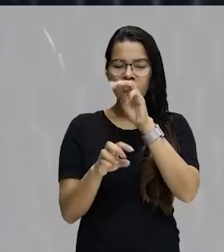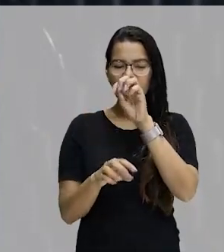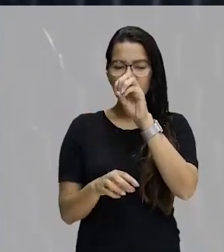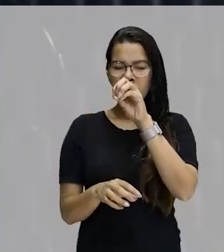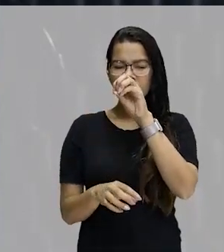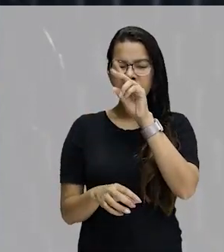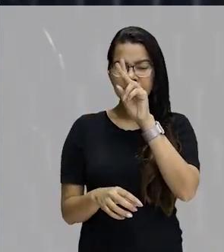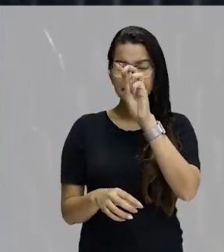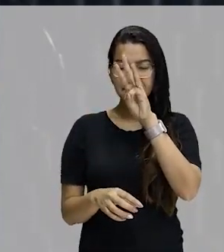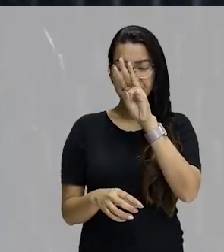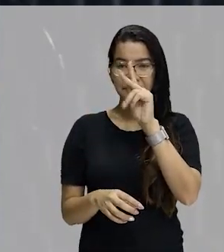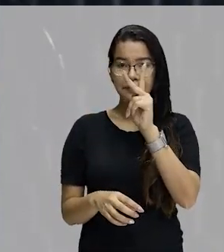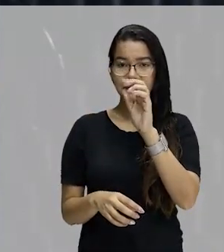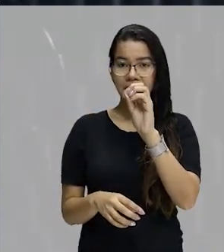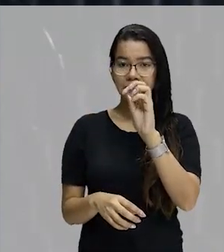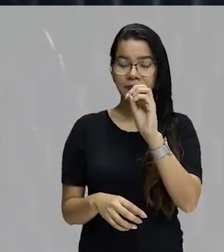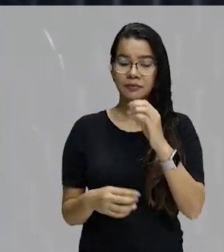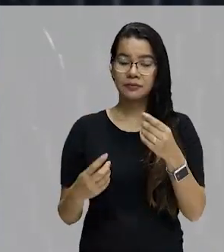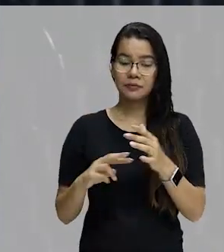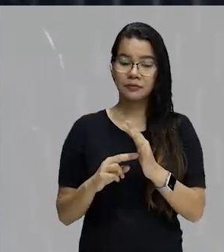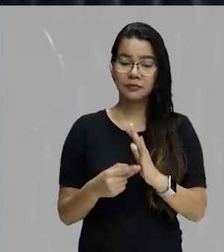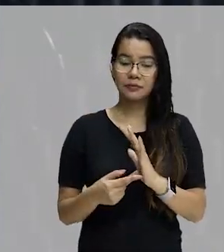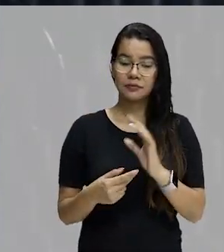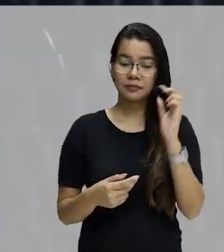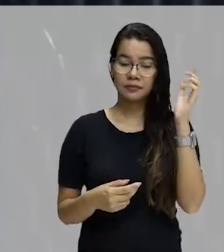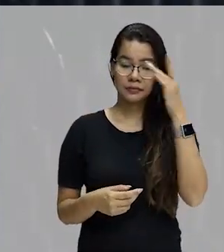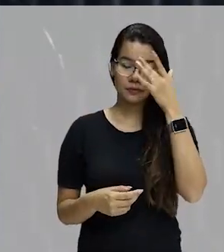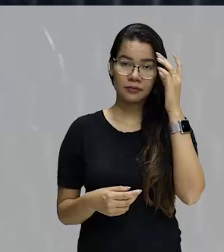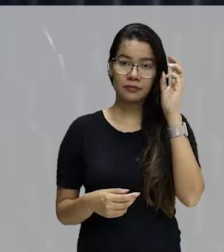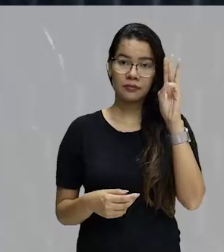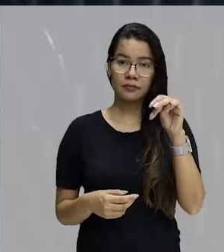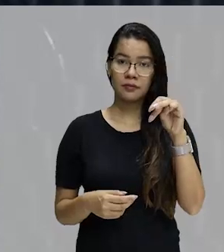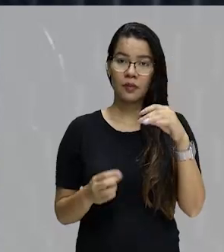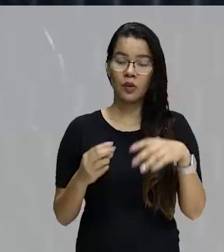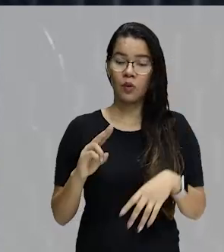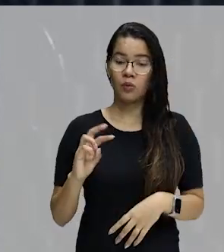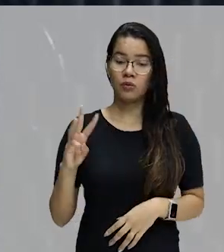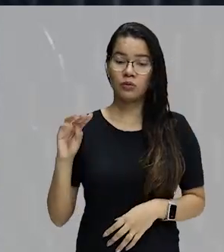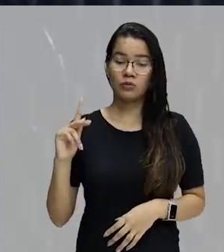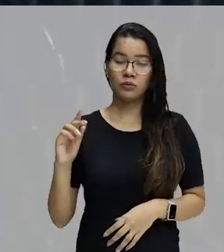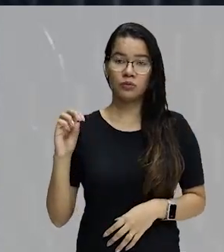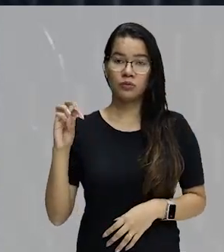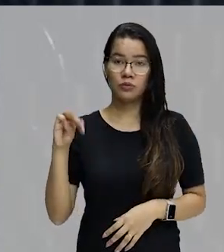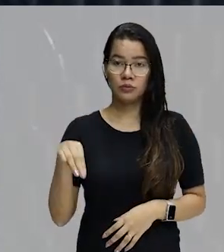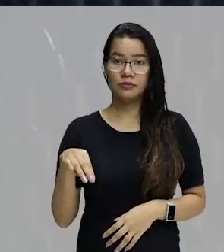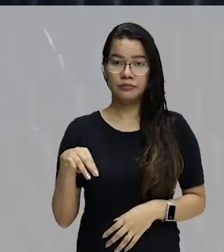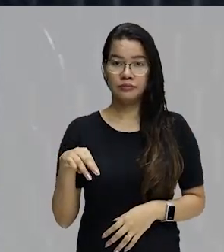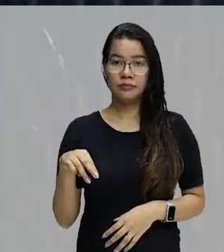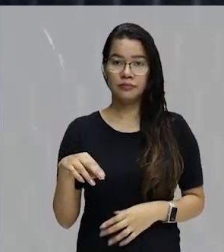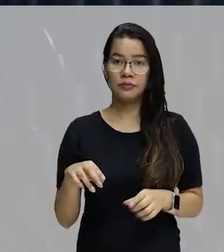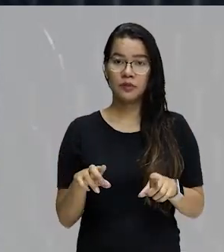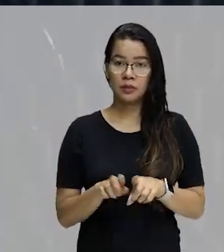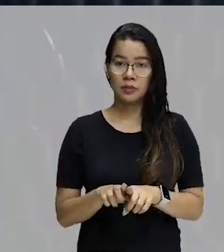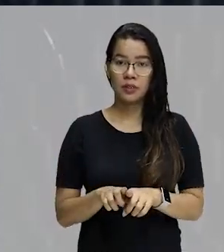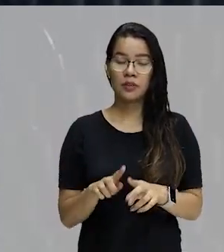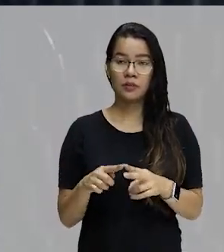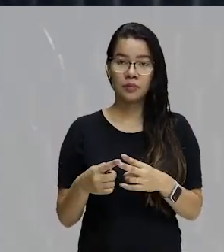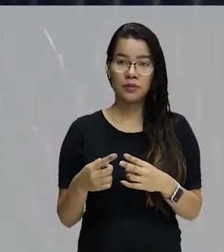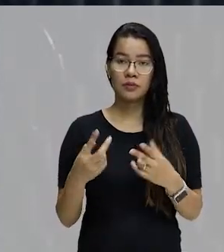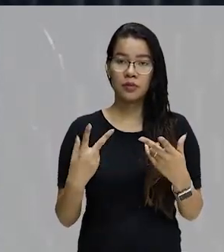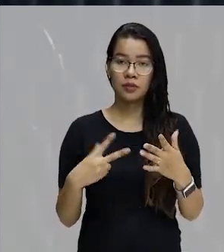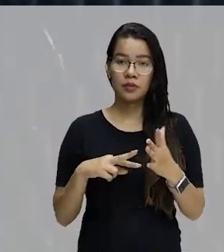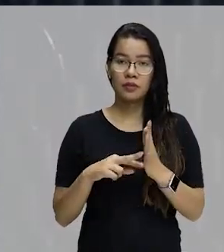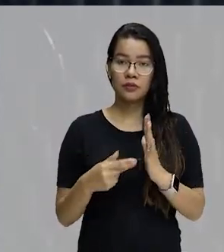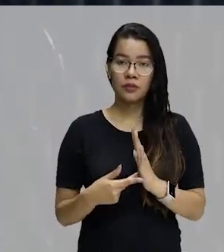final. O sentido é o mesmo. Os dois significam quem e eles são utilizados para obter informação sobre